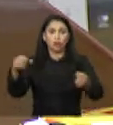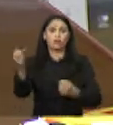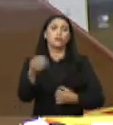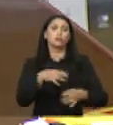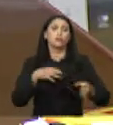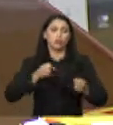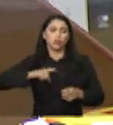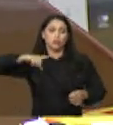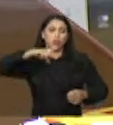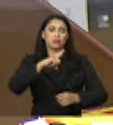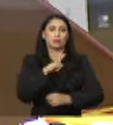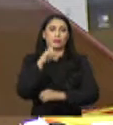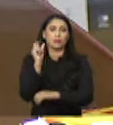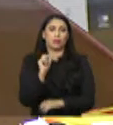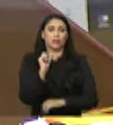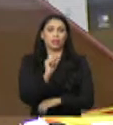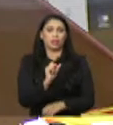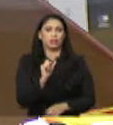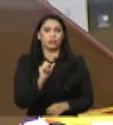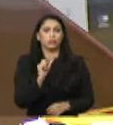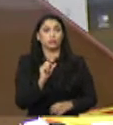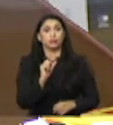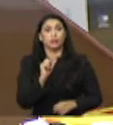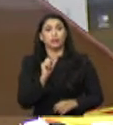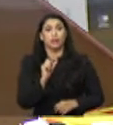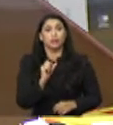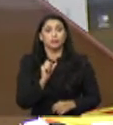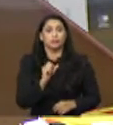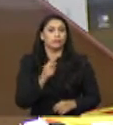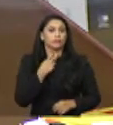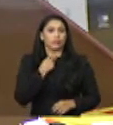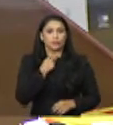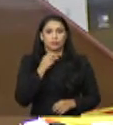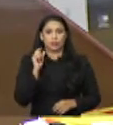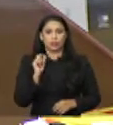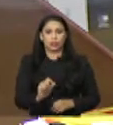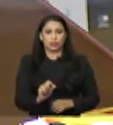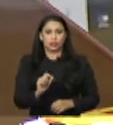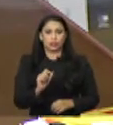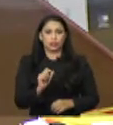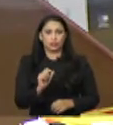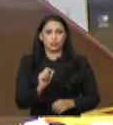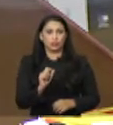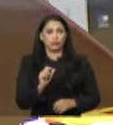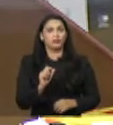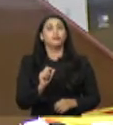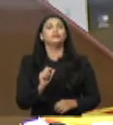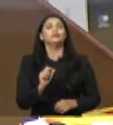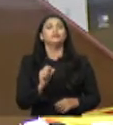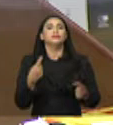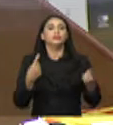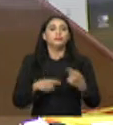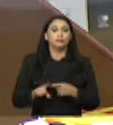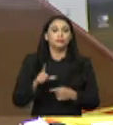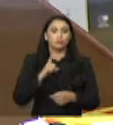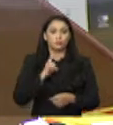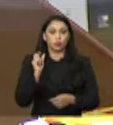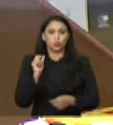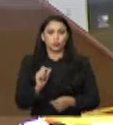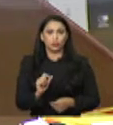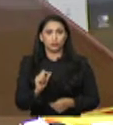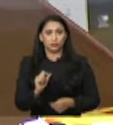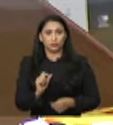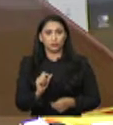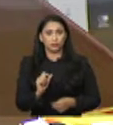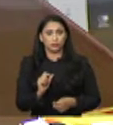atinge as situações jurídicas constituídas não podendo ela ser interpretada como garantia do Estado contra si mesmo o que